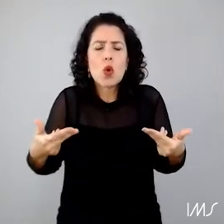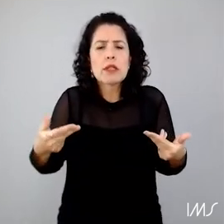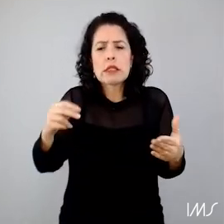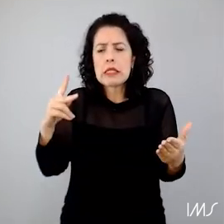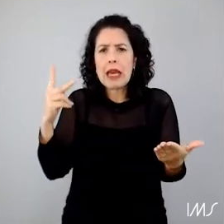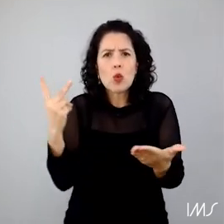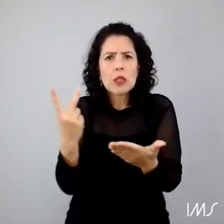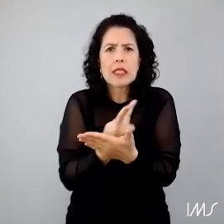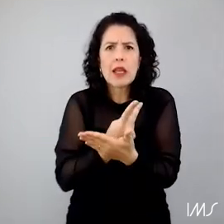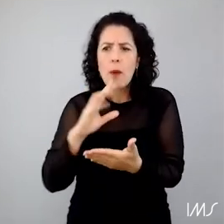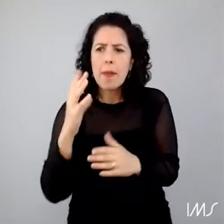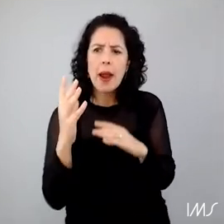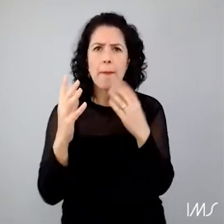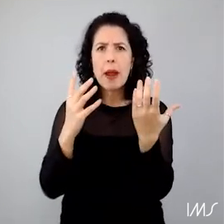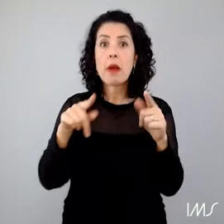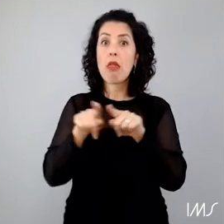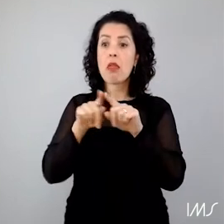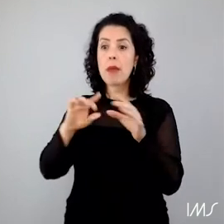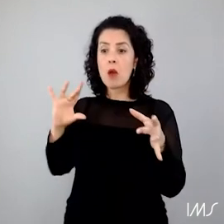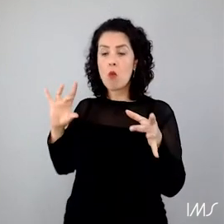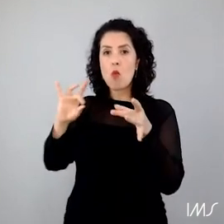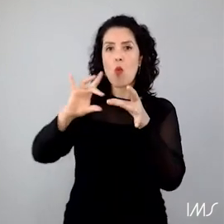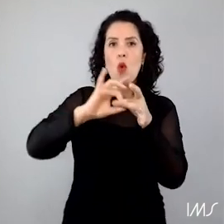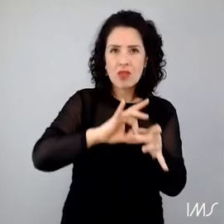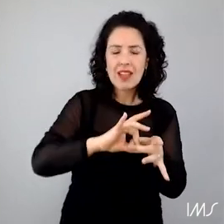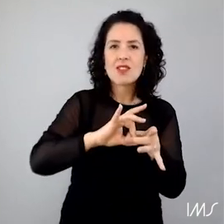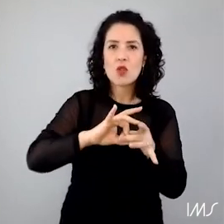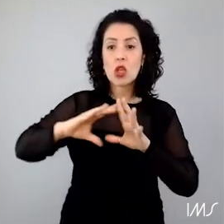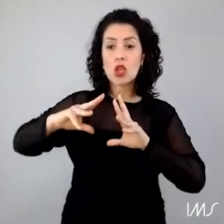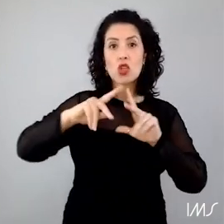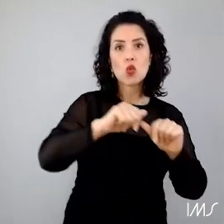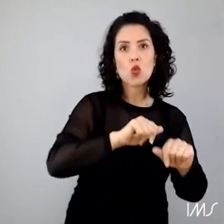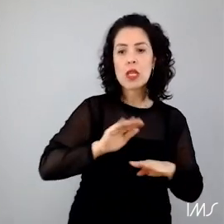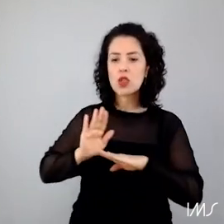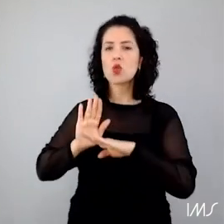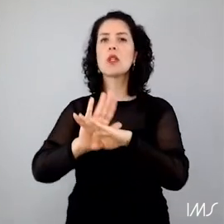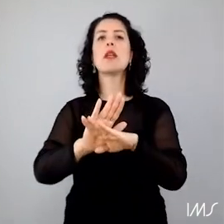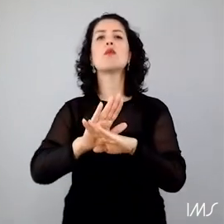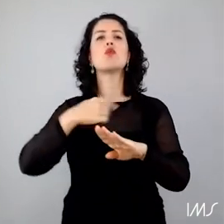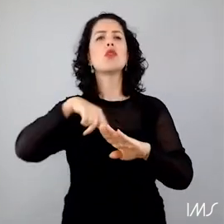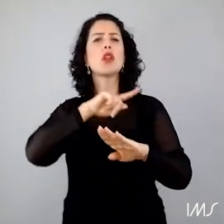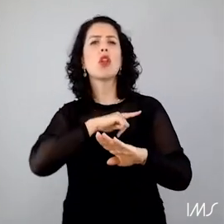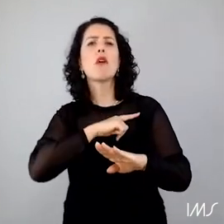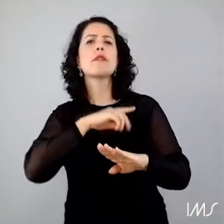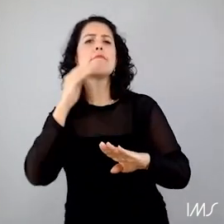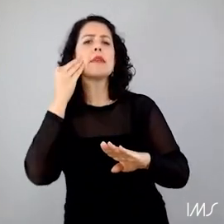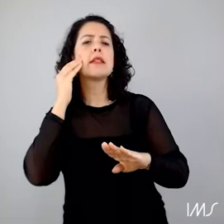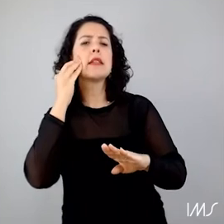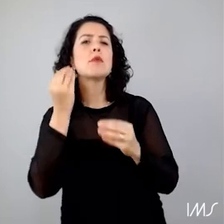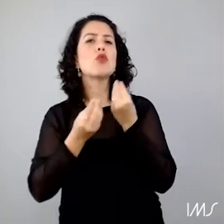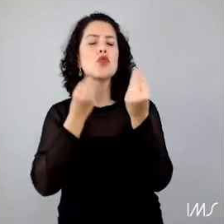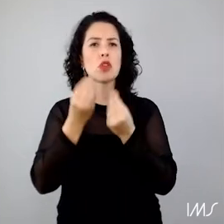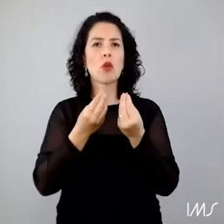fatores de contexto e do contexto que contribuíram para uma